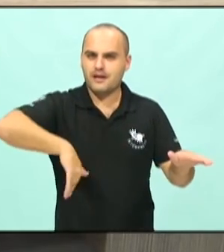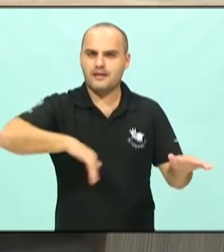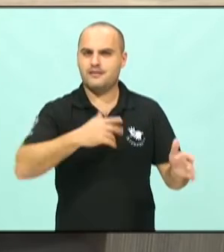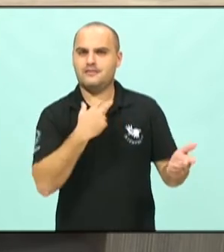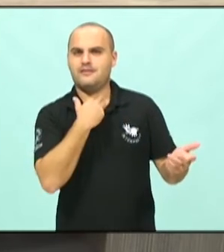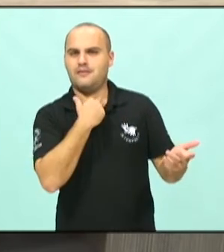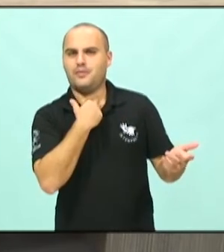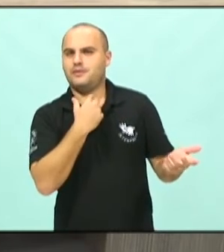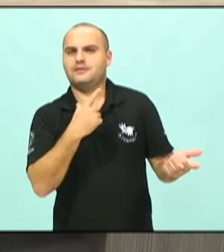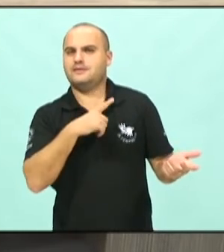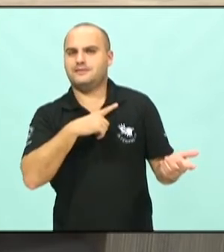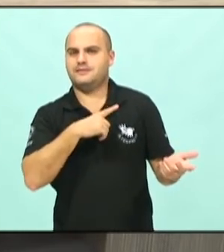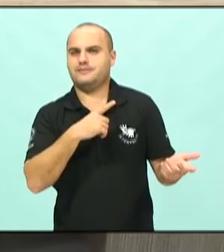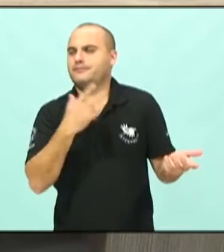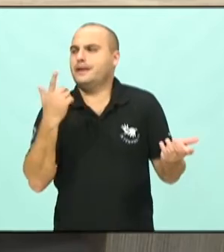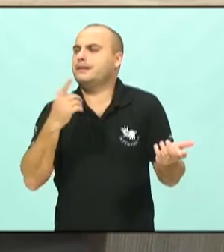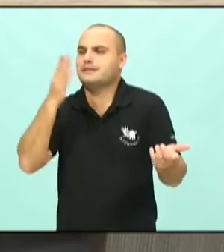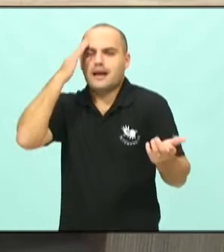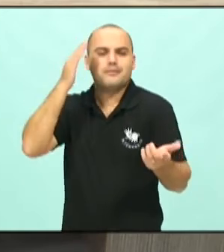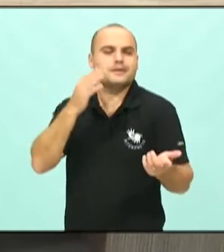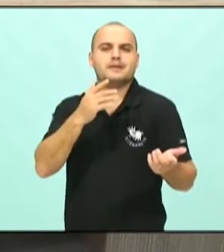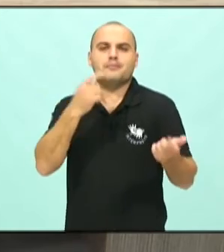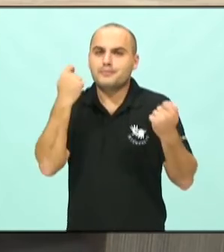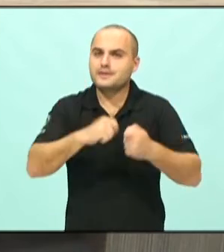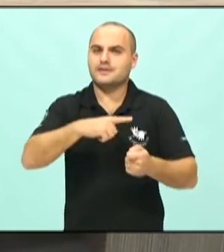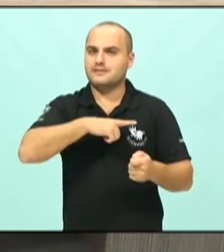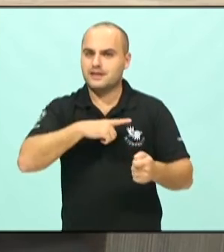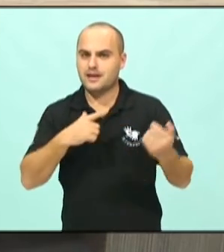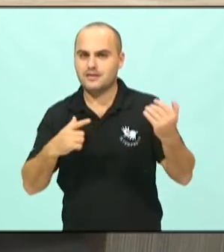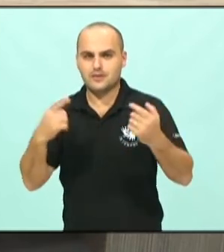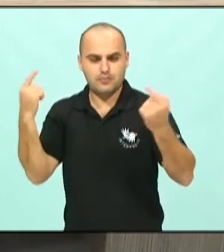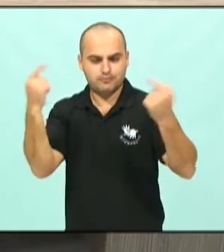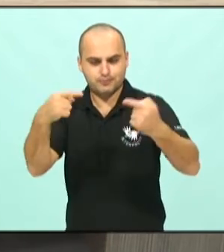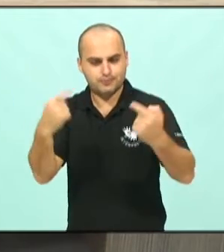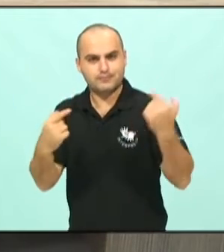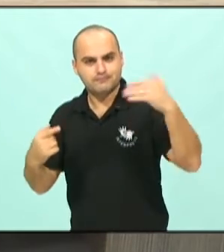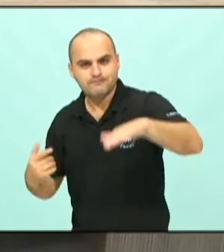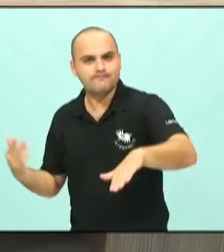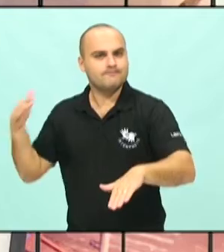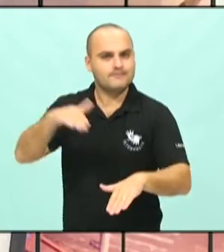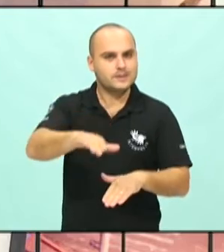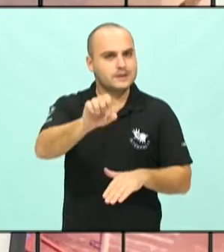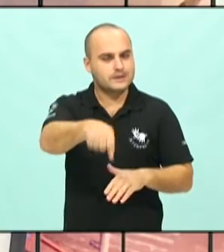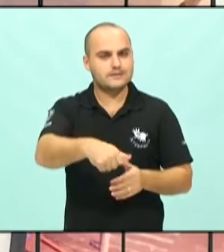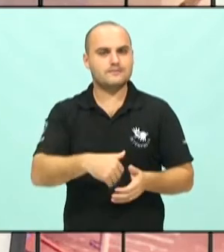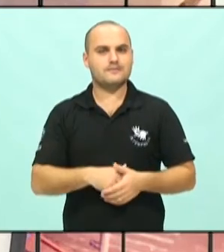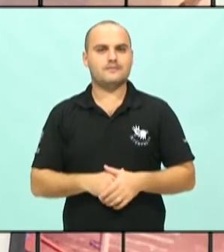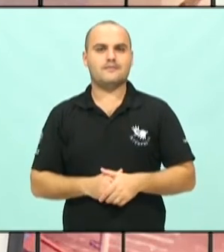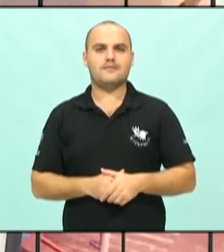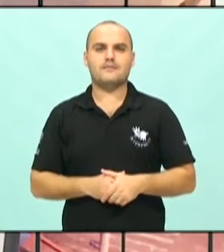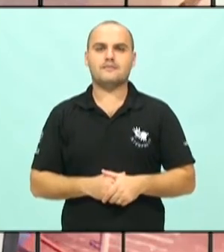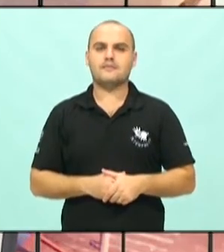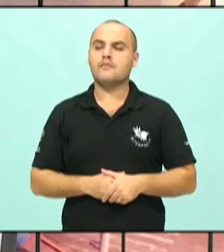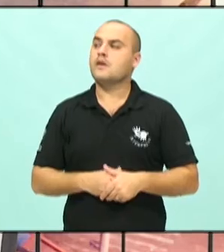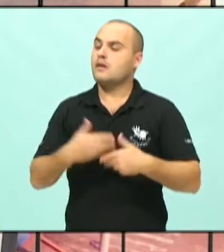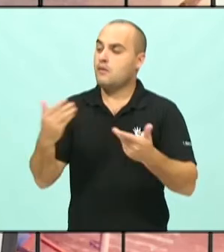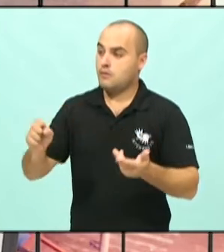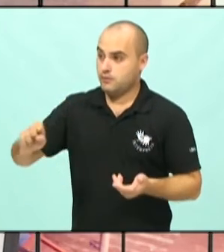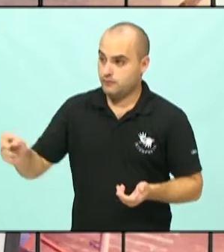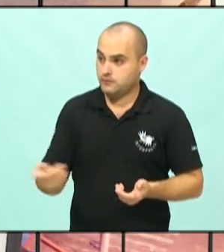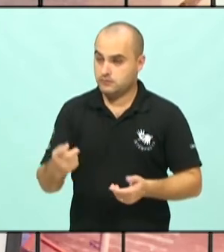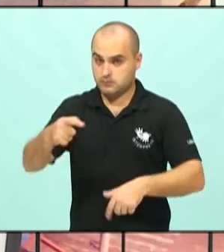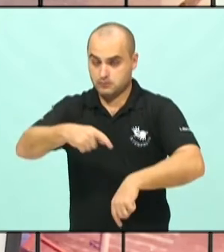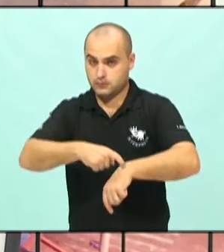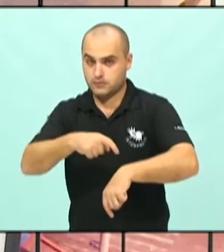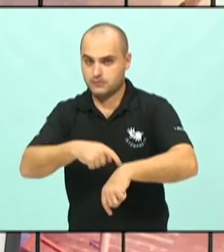uma Copa Itajaí de Natação. Tudo isso está sendo estudado para o segundo semestre. Bom, Paulo, aproveitar esses minutos que nos